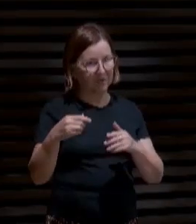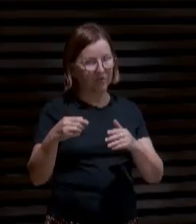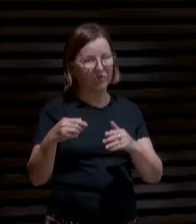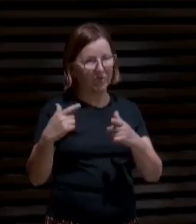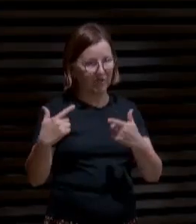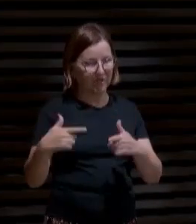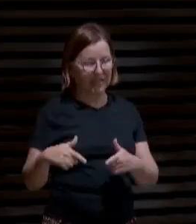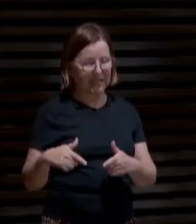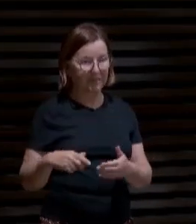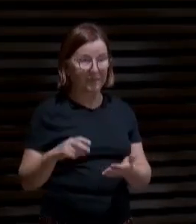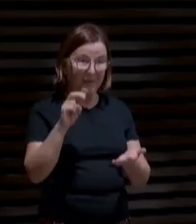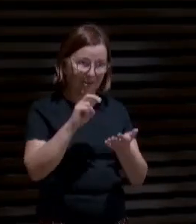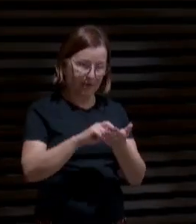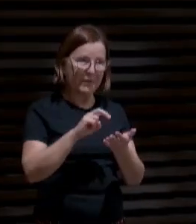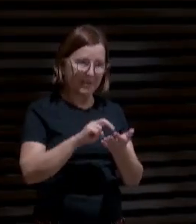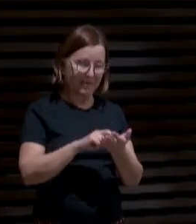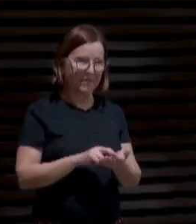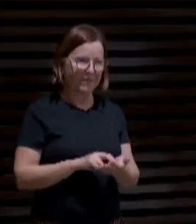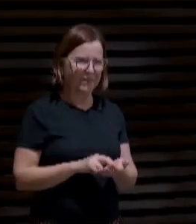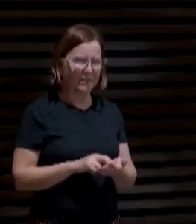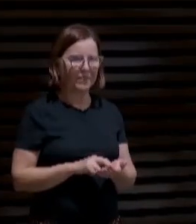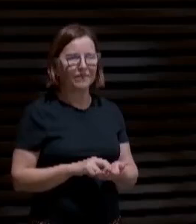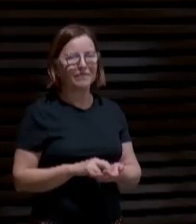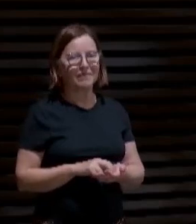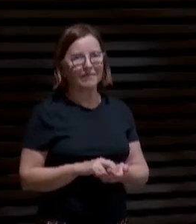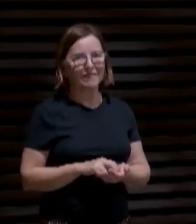Era bem cedo de manhã, muito cedo.